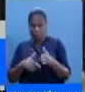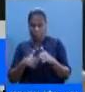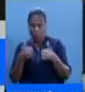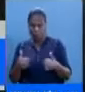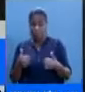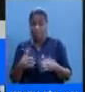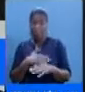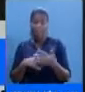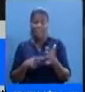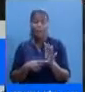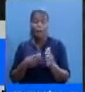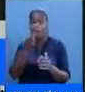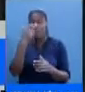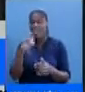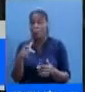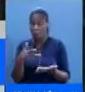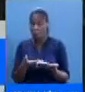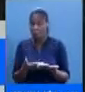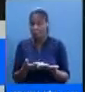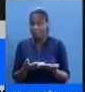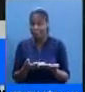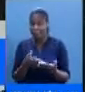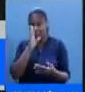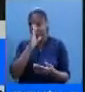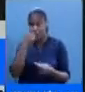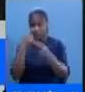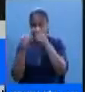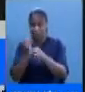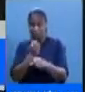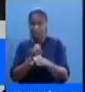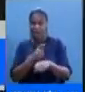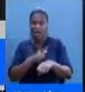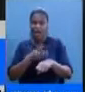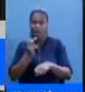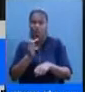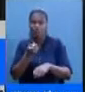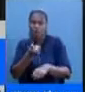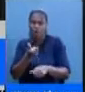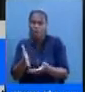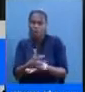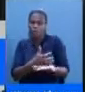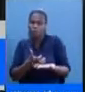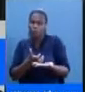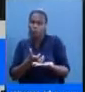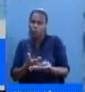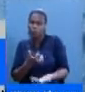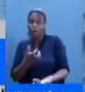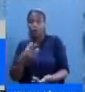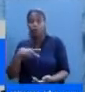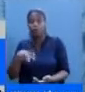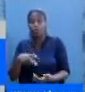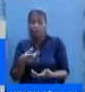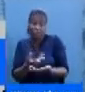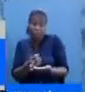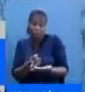direito à pensão, por exemplo. E se um trabalhador tiver poucos anos de desconto em Cabo Verde e poucos anos em Portugal, porque andou de